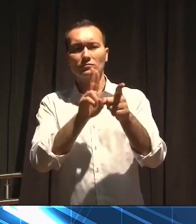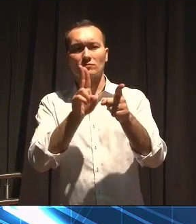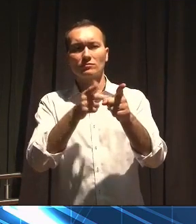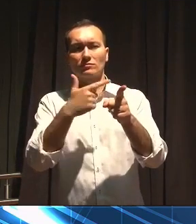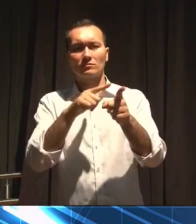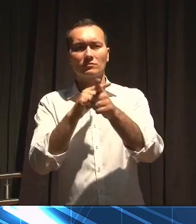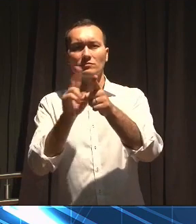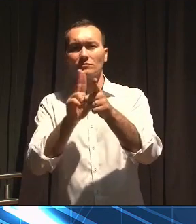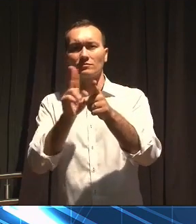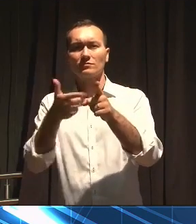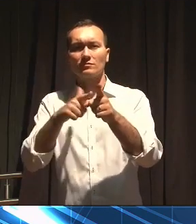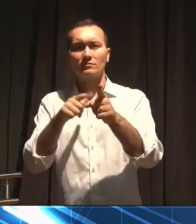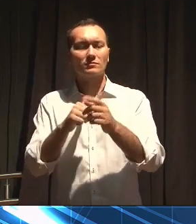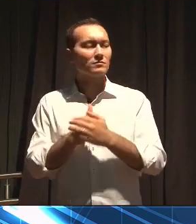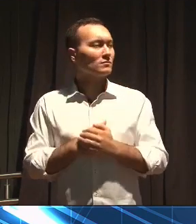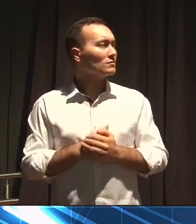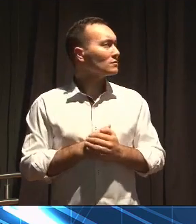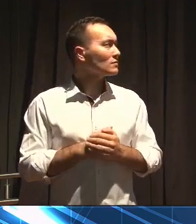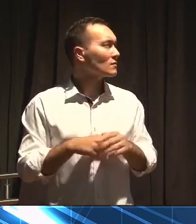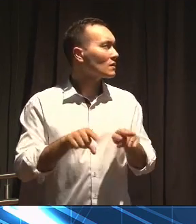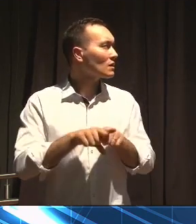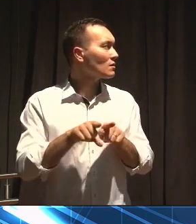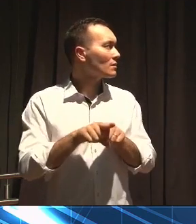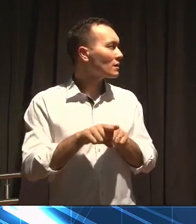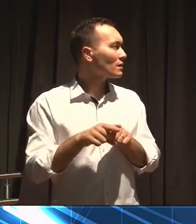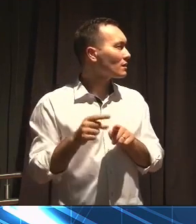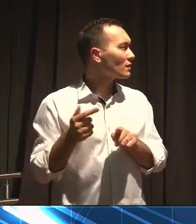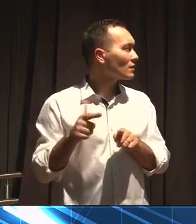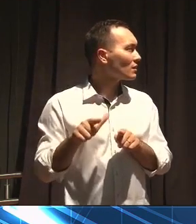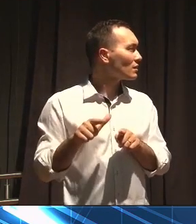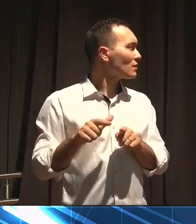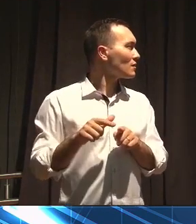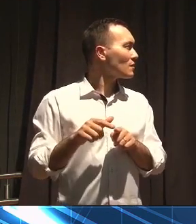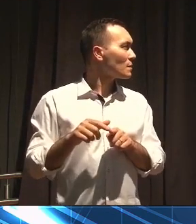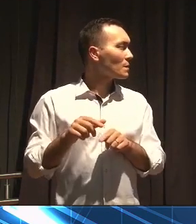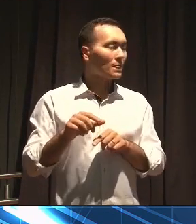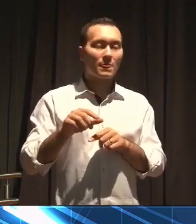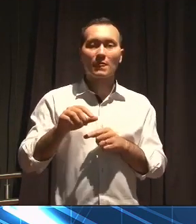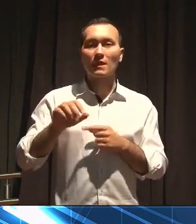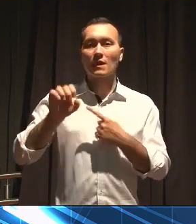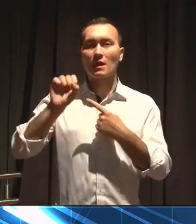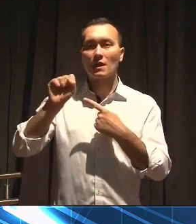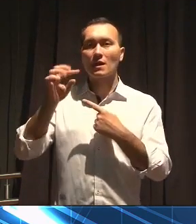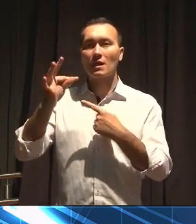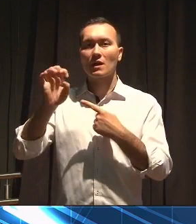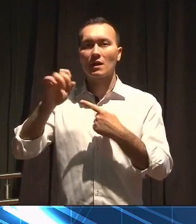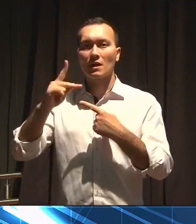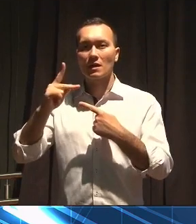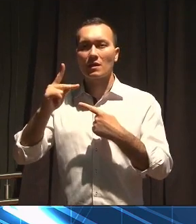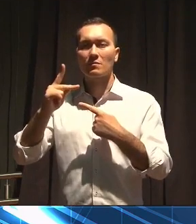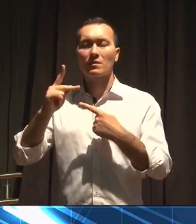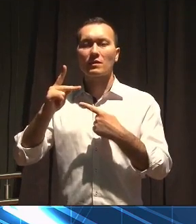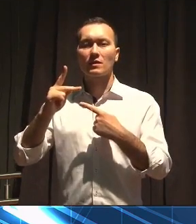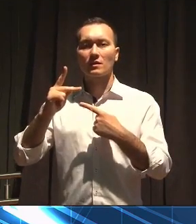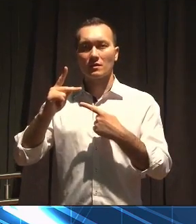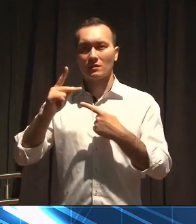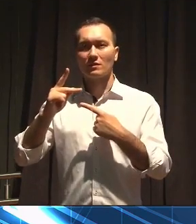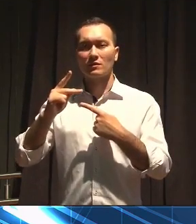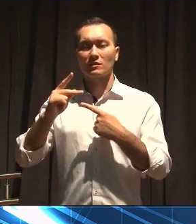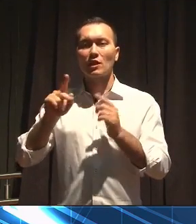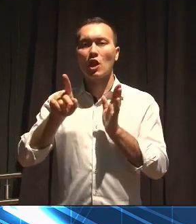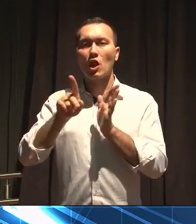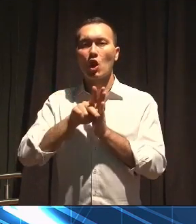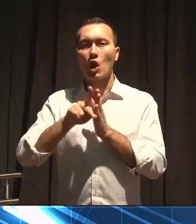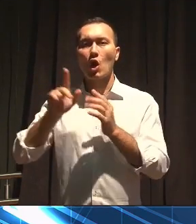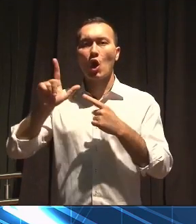a parte de stack de logs, que também quando a gente está trabalhando com microserviço, é uma stack cara, então a gente tem